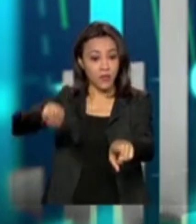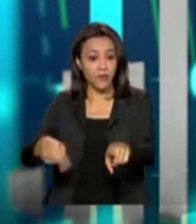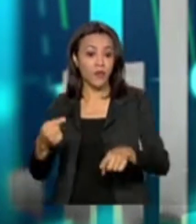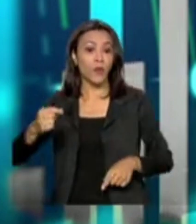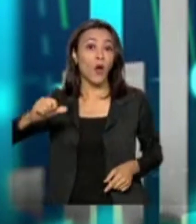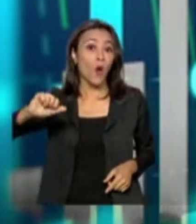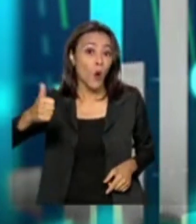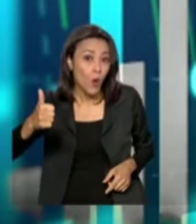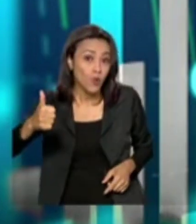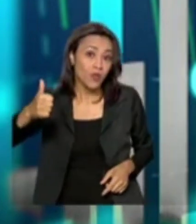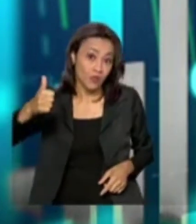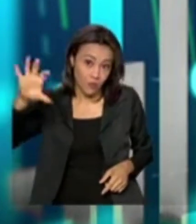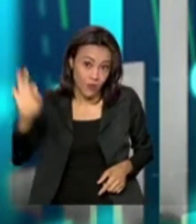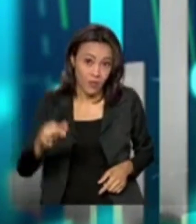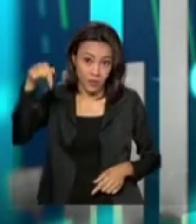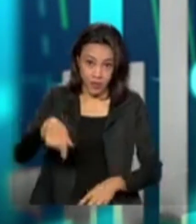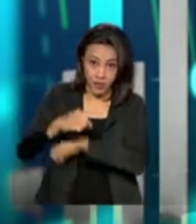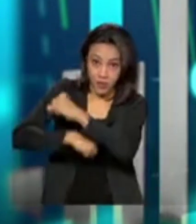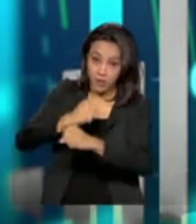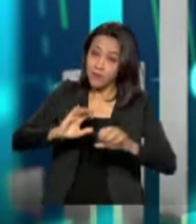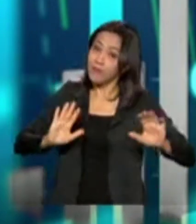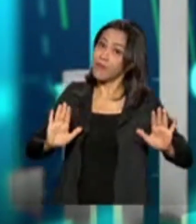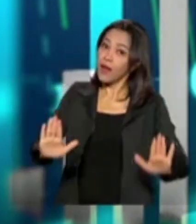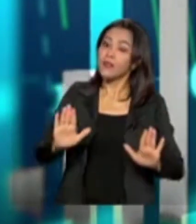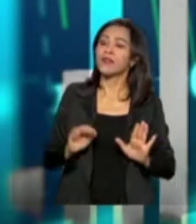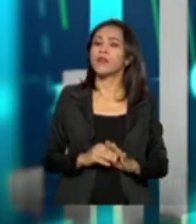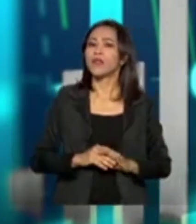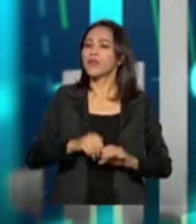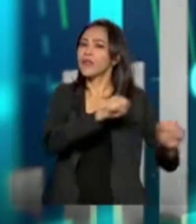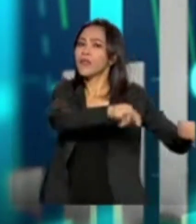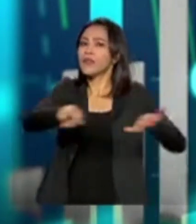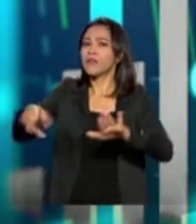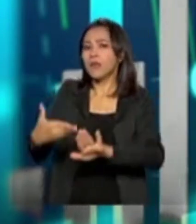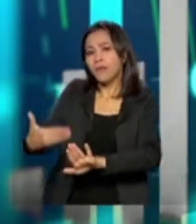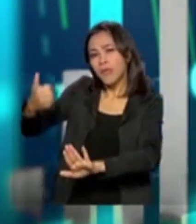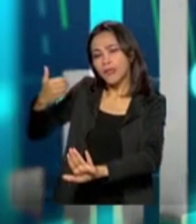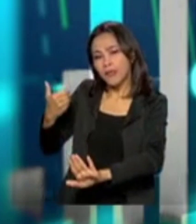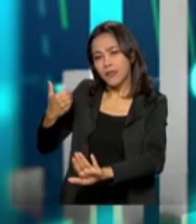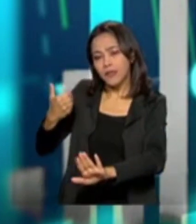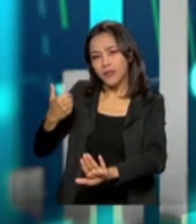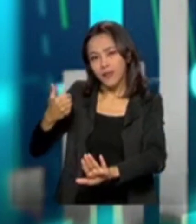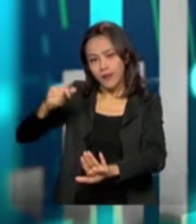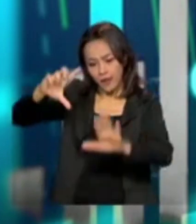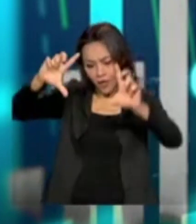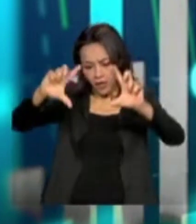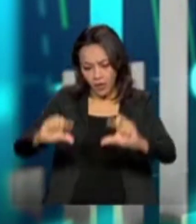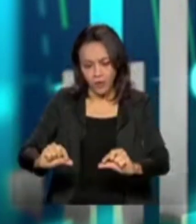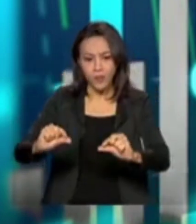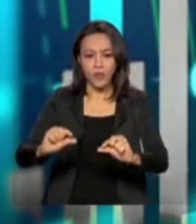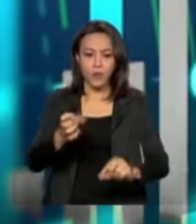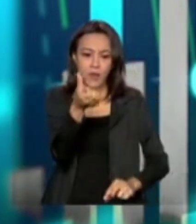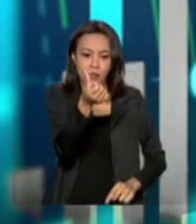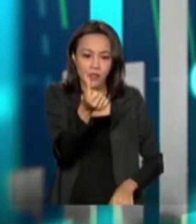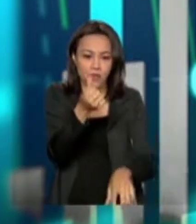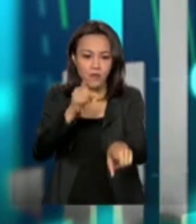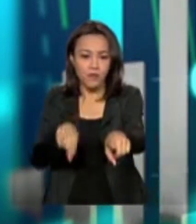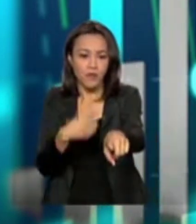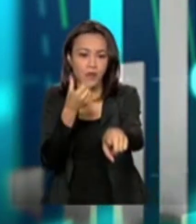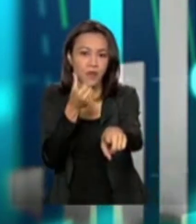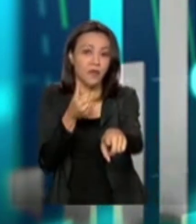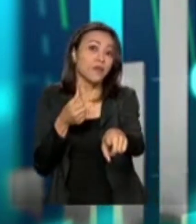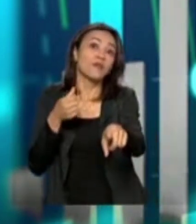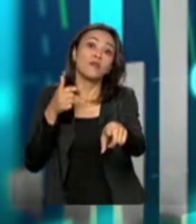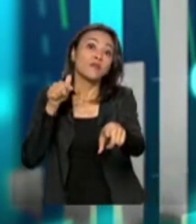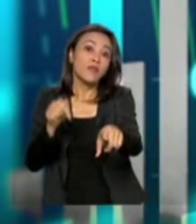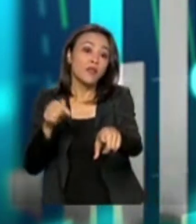este ano, em 2022. No entanto, na semana passada, a expectativa caiu agora para 6,7% e, para